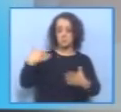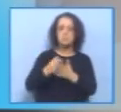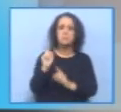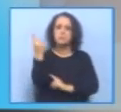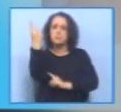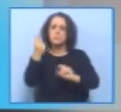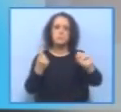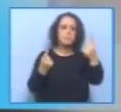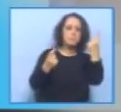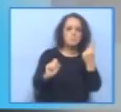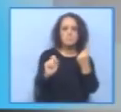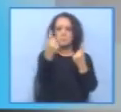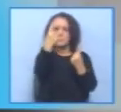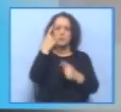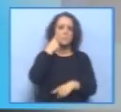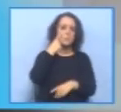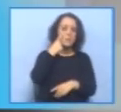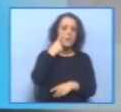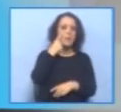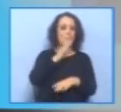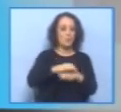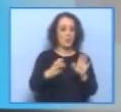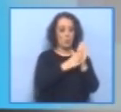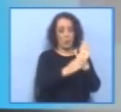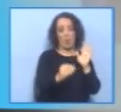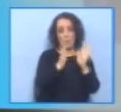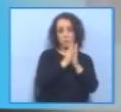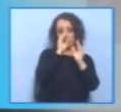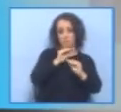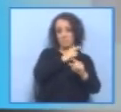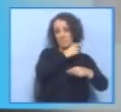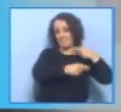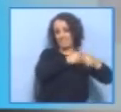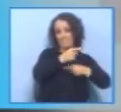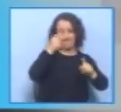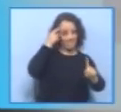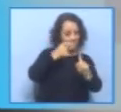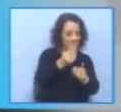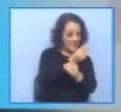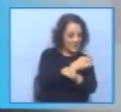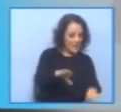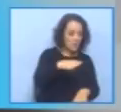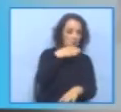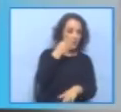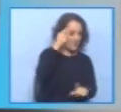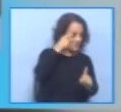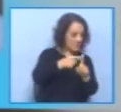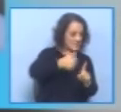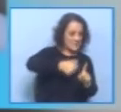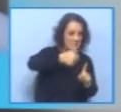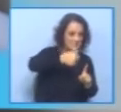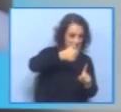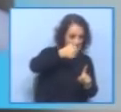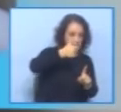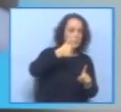e adolescentes, e algumas dioceses, em alguns países, ou paróquias, concretamente,